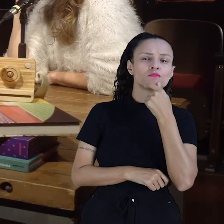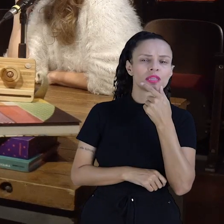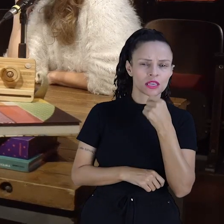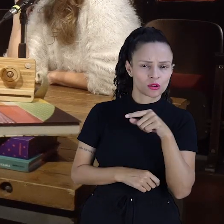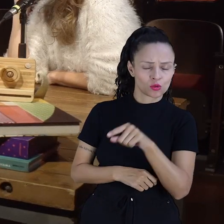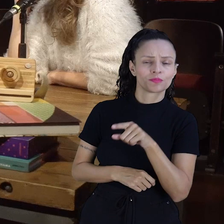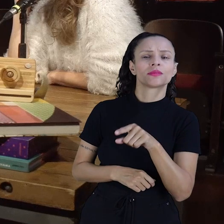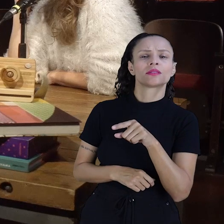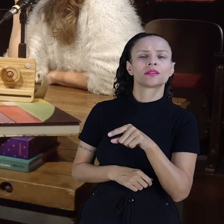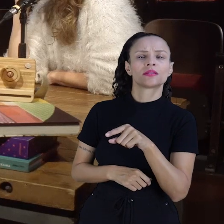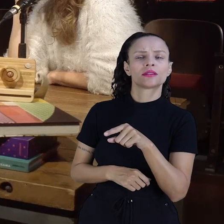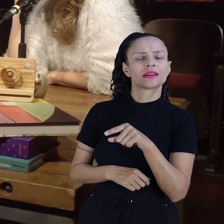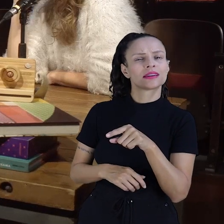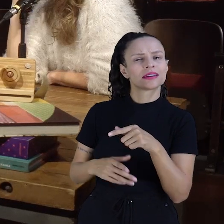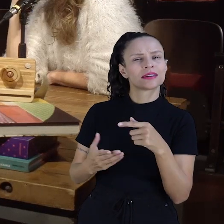que